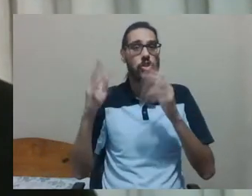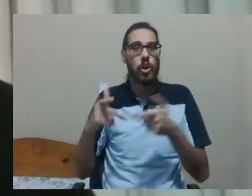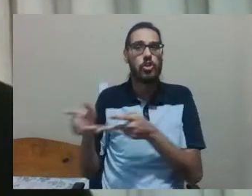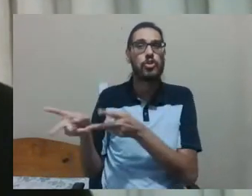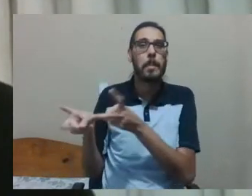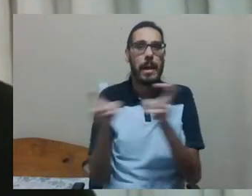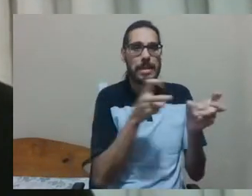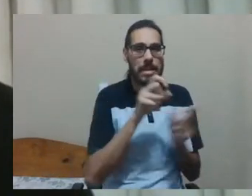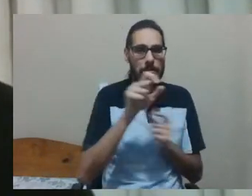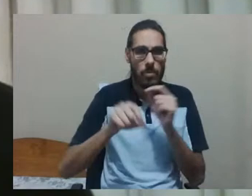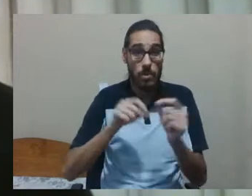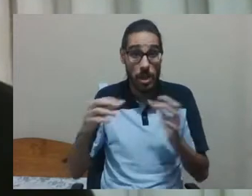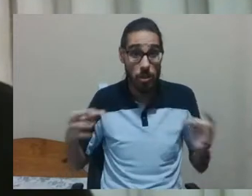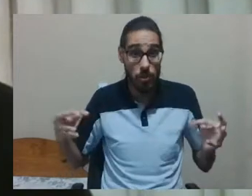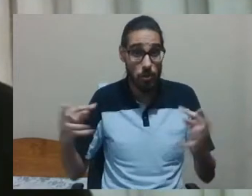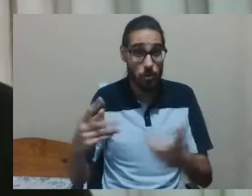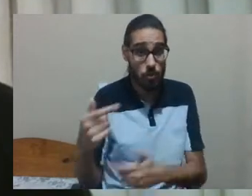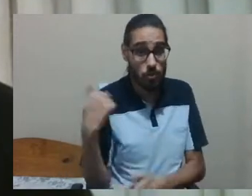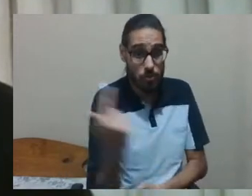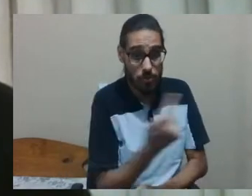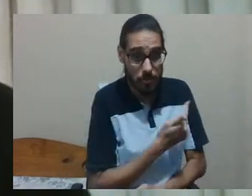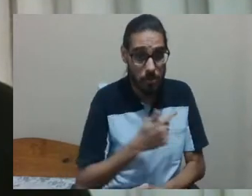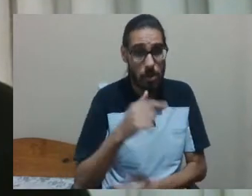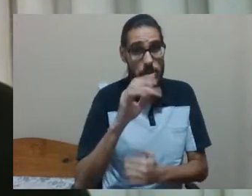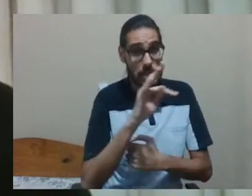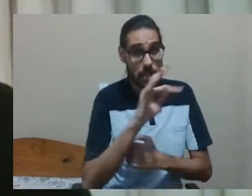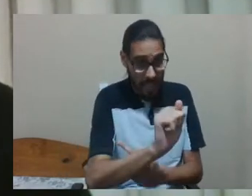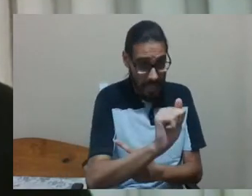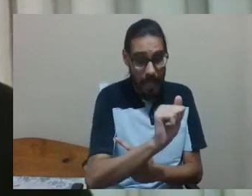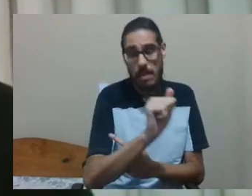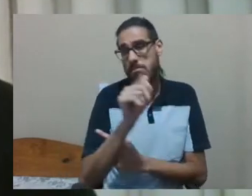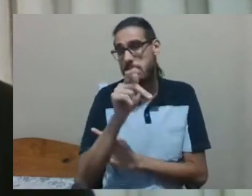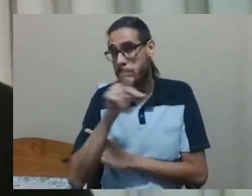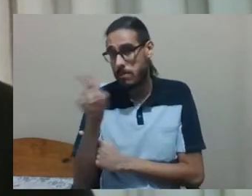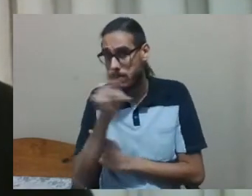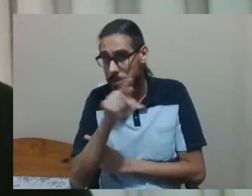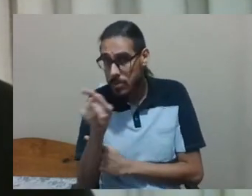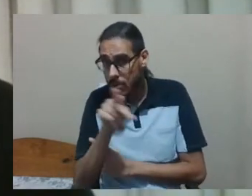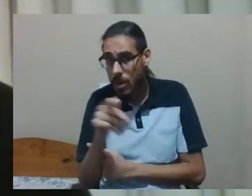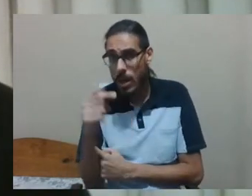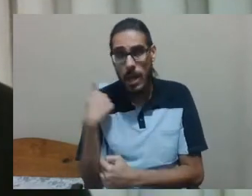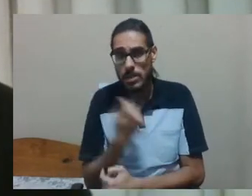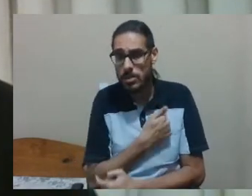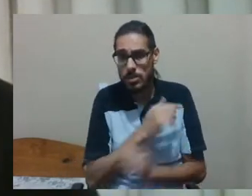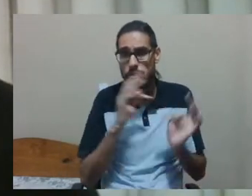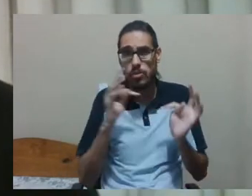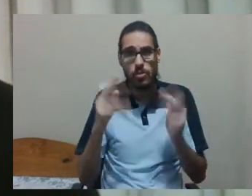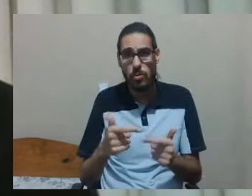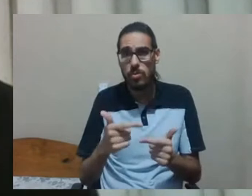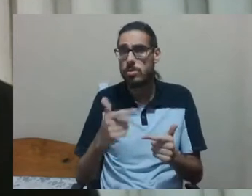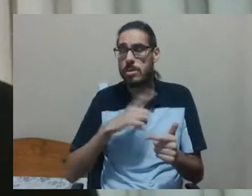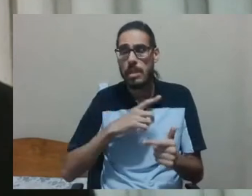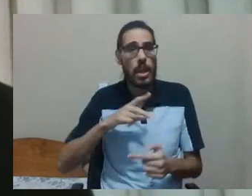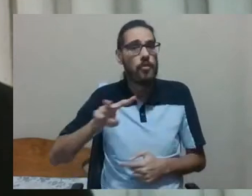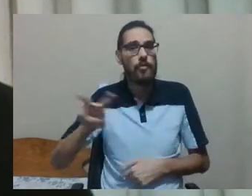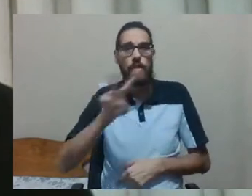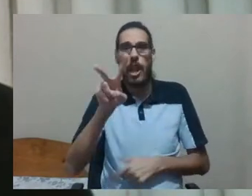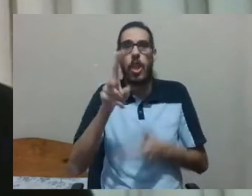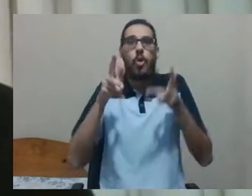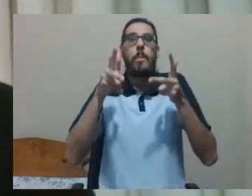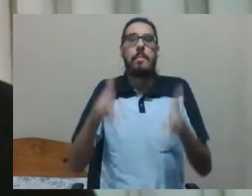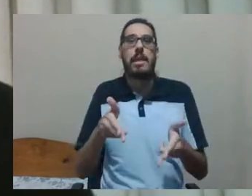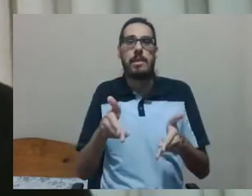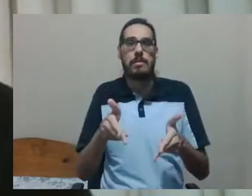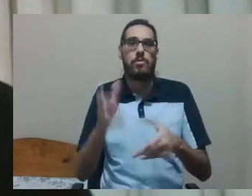nós, servidores, técnicos, administrativos e docentes, temos o mesmo valor dentro da